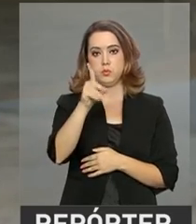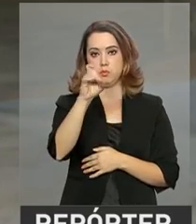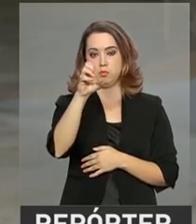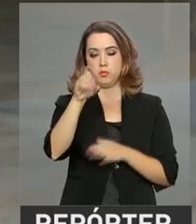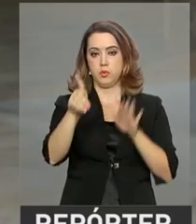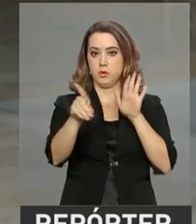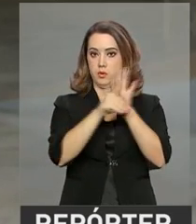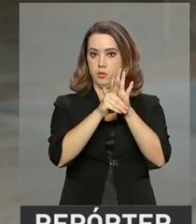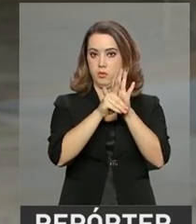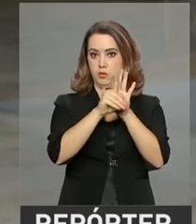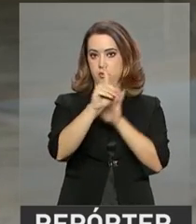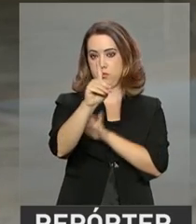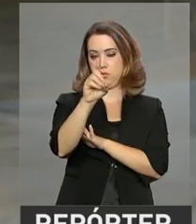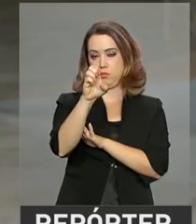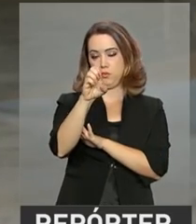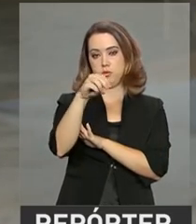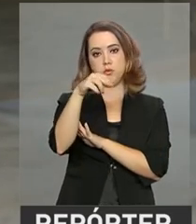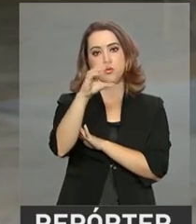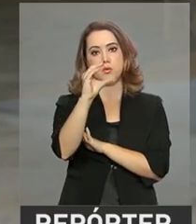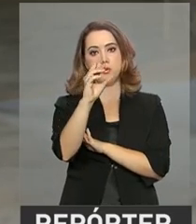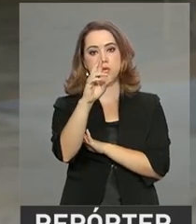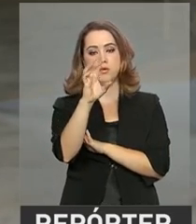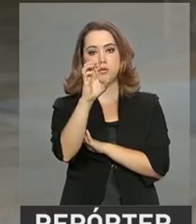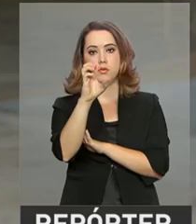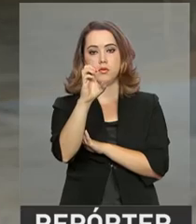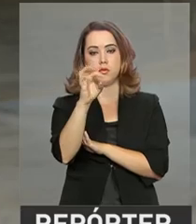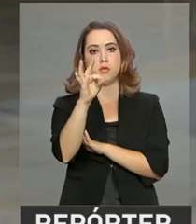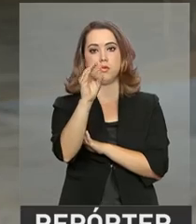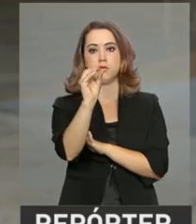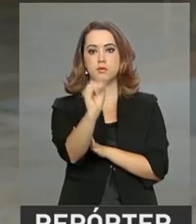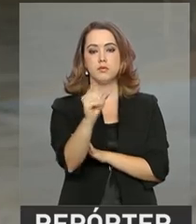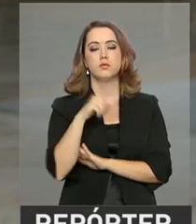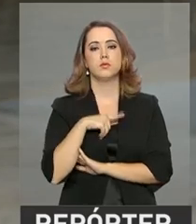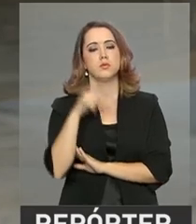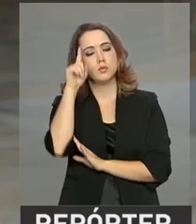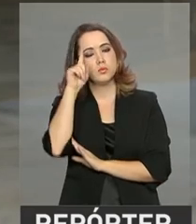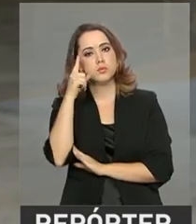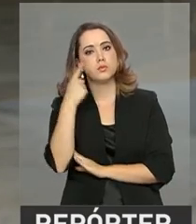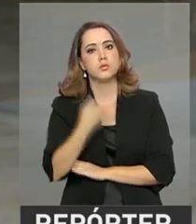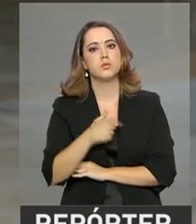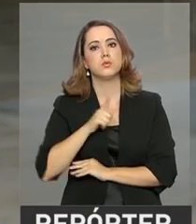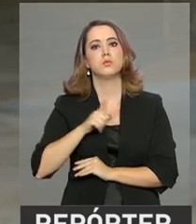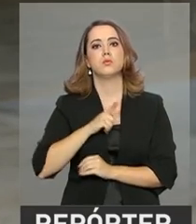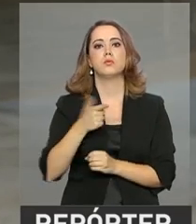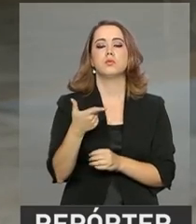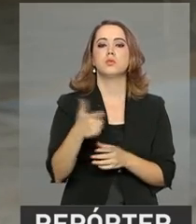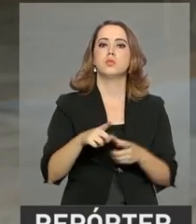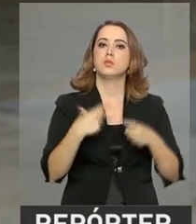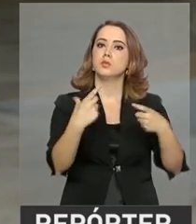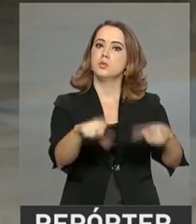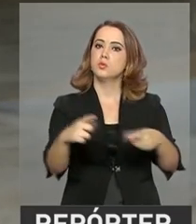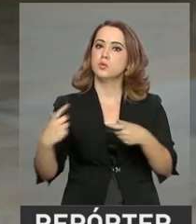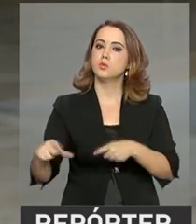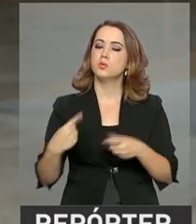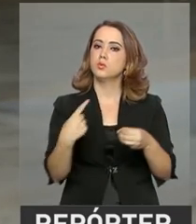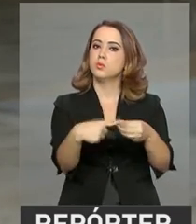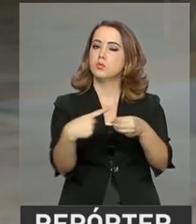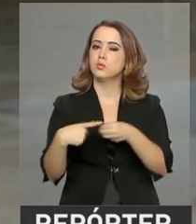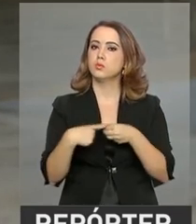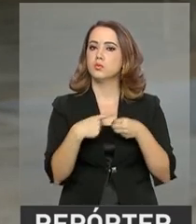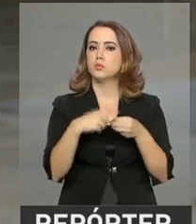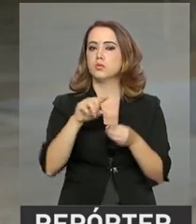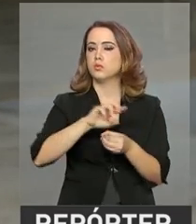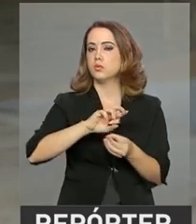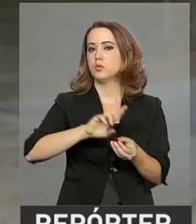dessa segunda-feira, que determina o emprego das Forças Armadas nas regiões de Copacabana, na Avenida Atlântica e no centro